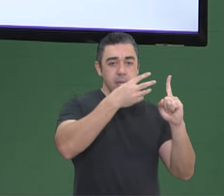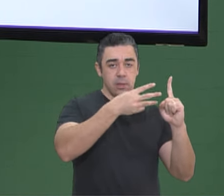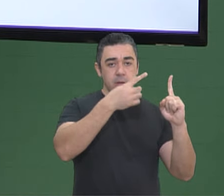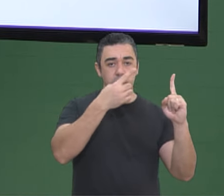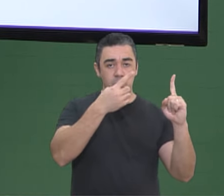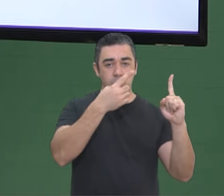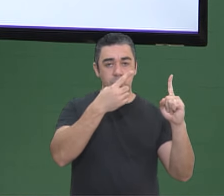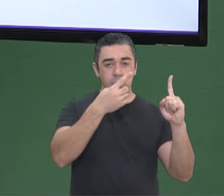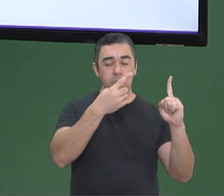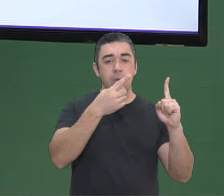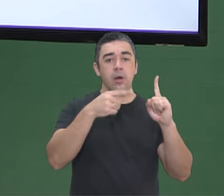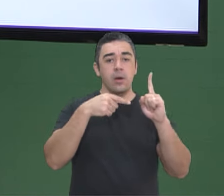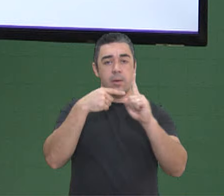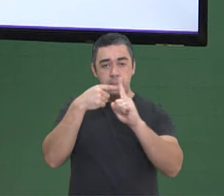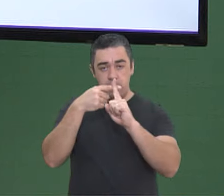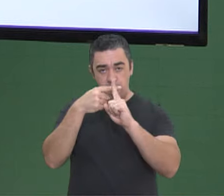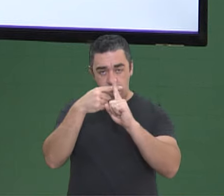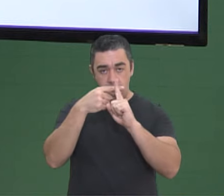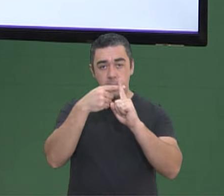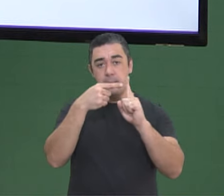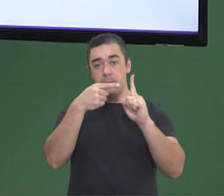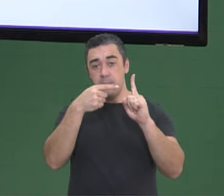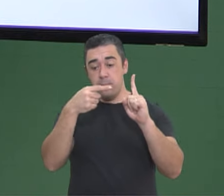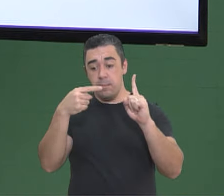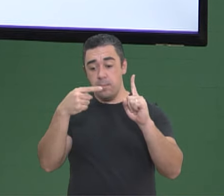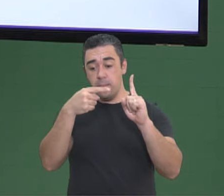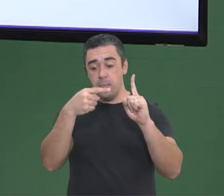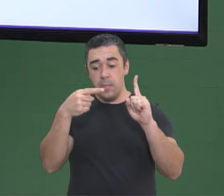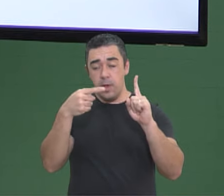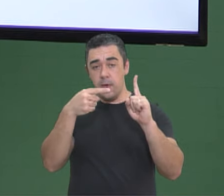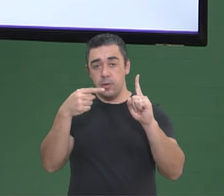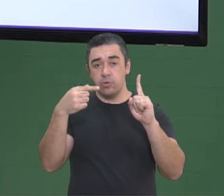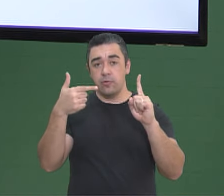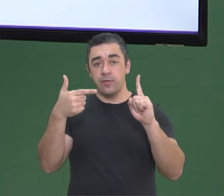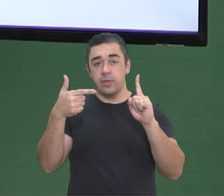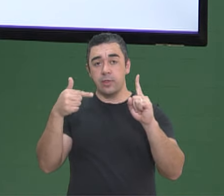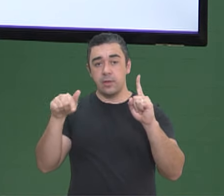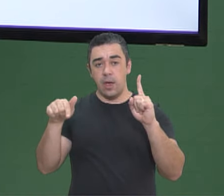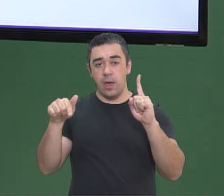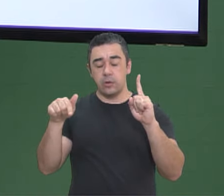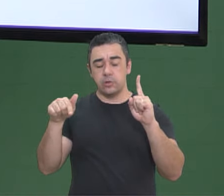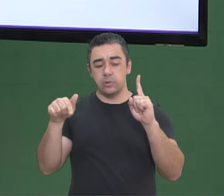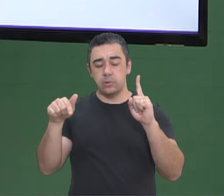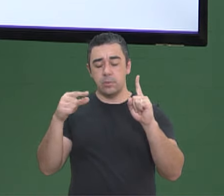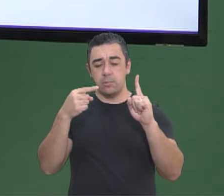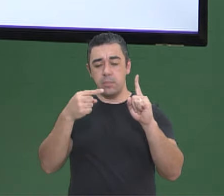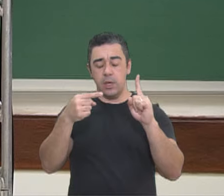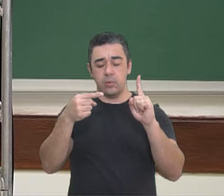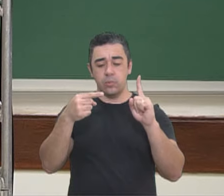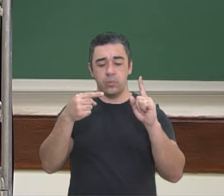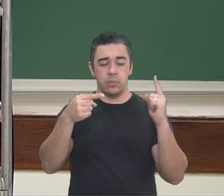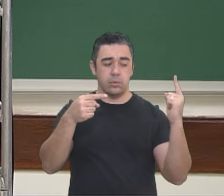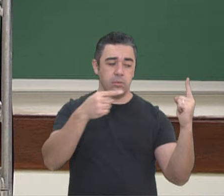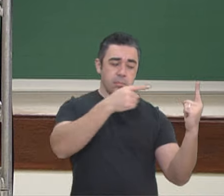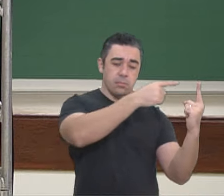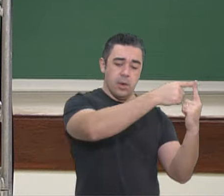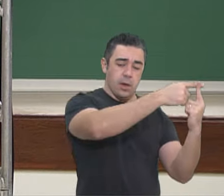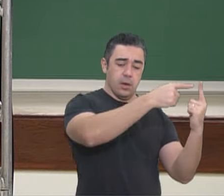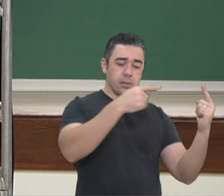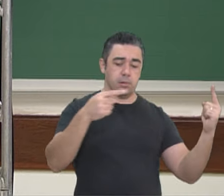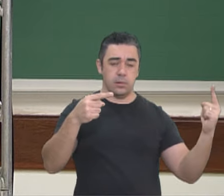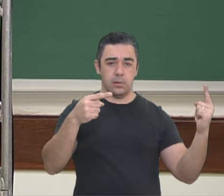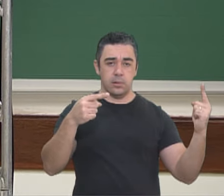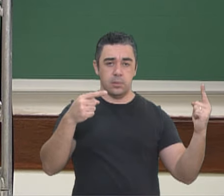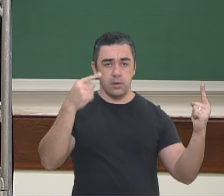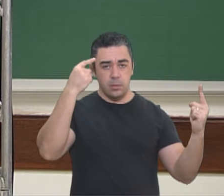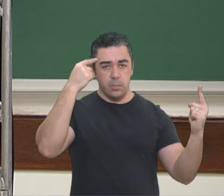5? Eu acredito que sim, porque vocês são bons demais. Na letra C, menos 31. Letra